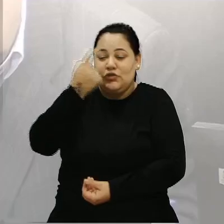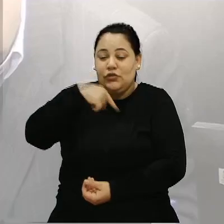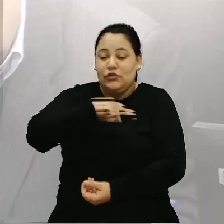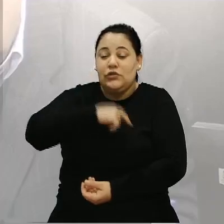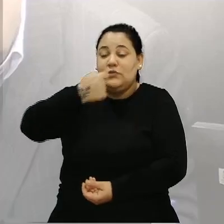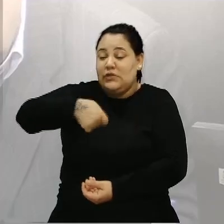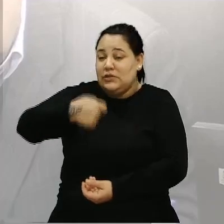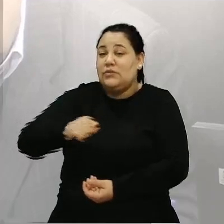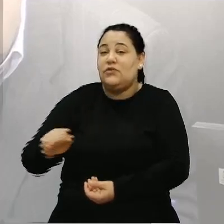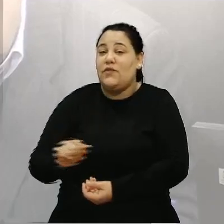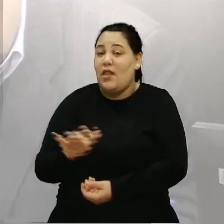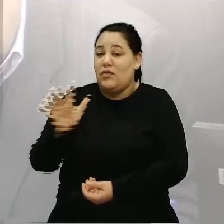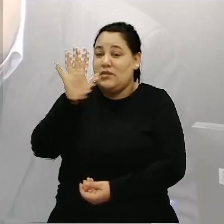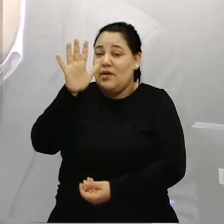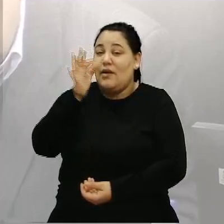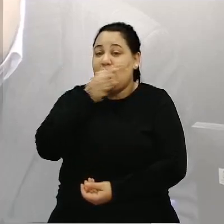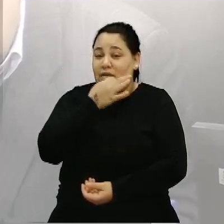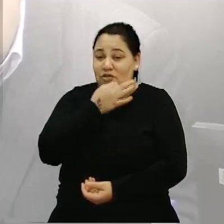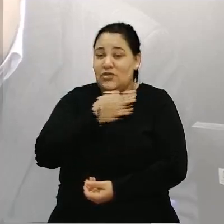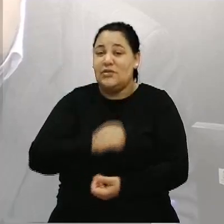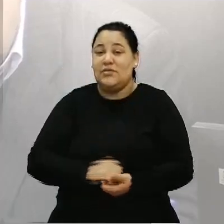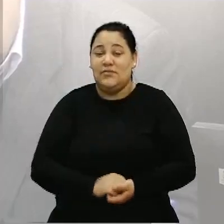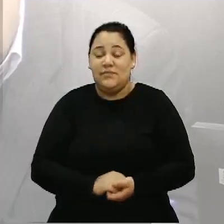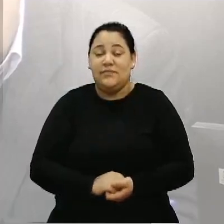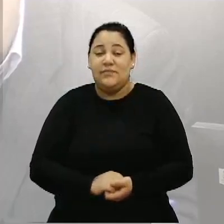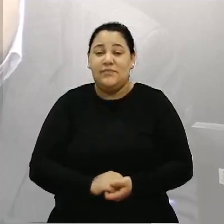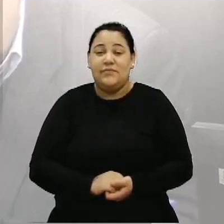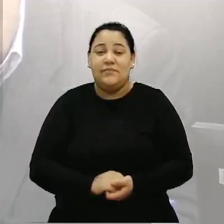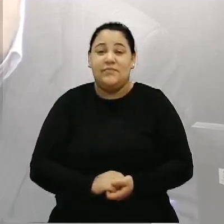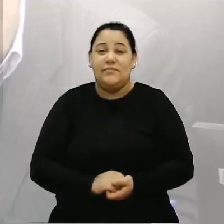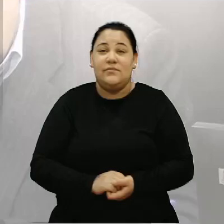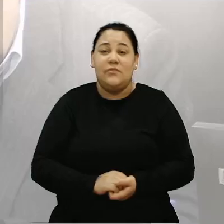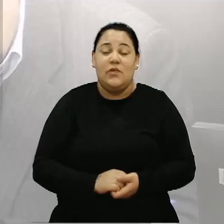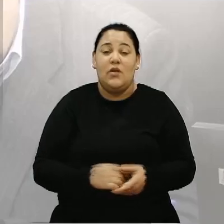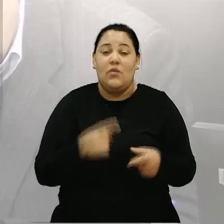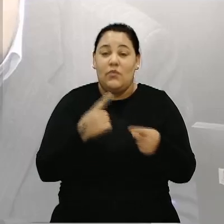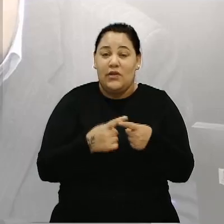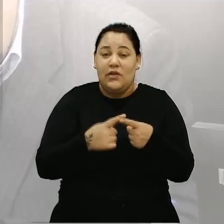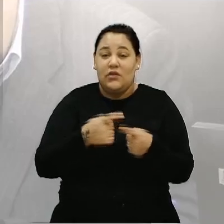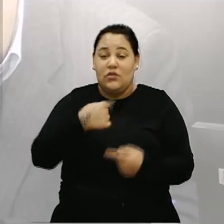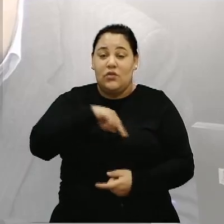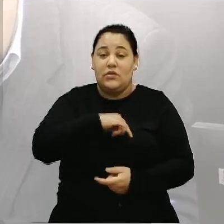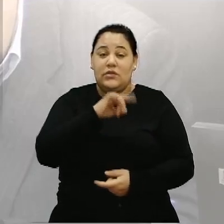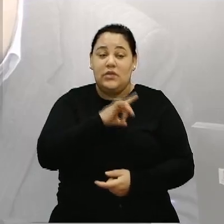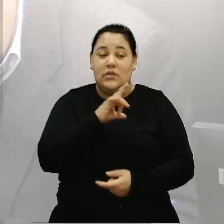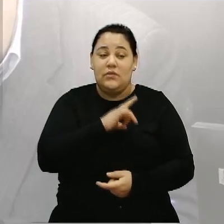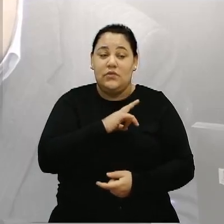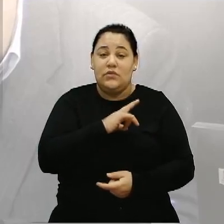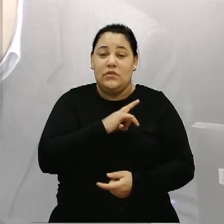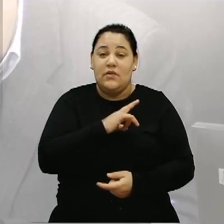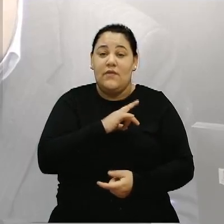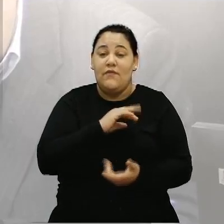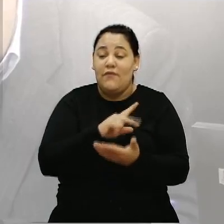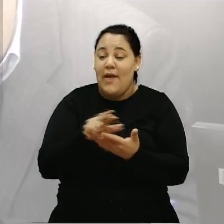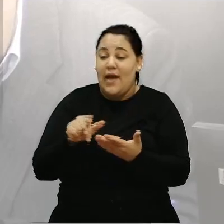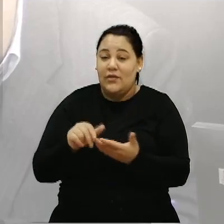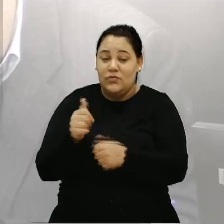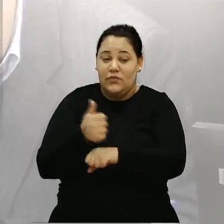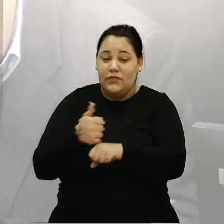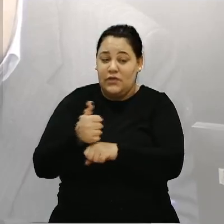mais valorizar. Até porque nós temos diversos artesãos em Caxias do Sul que têm uma capacidade muito grande, inclusive